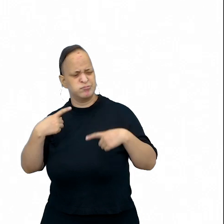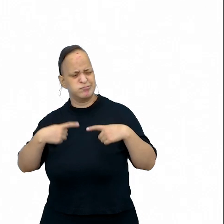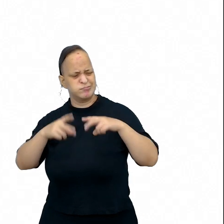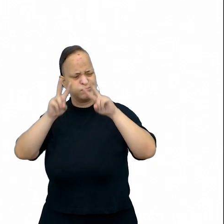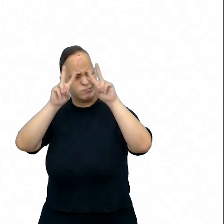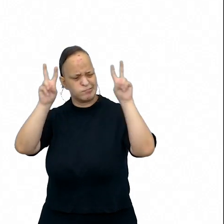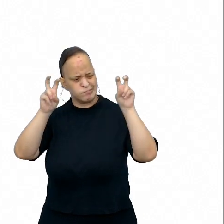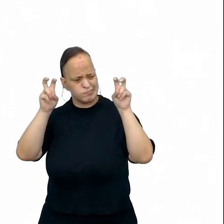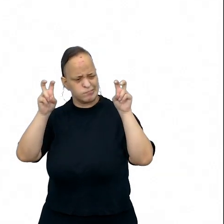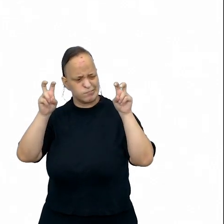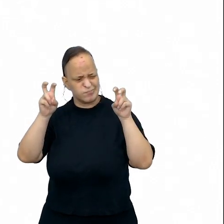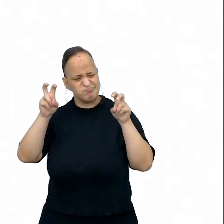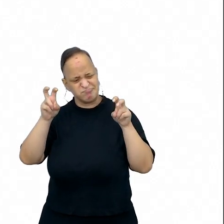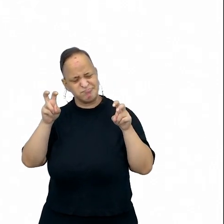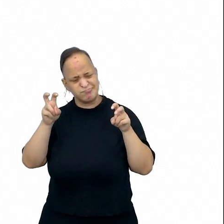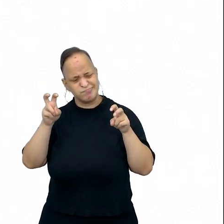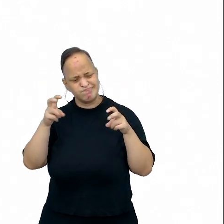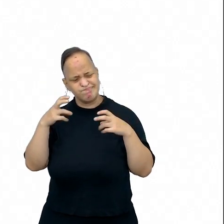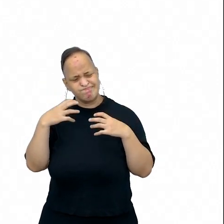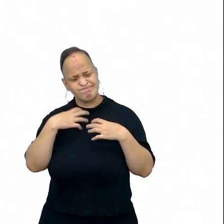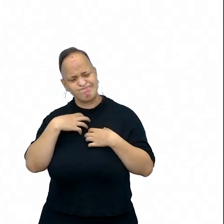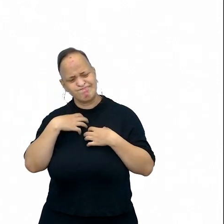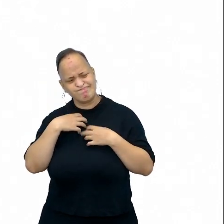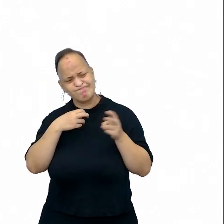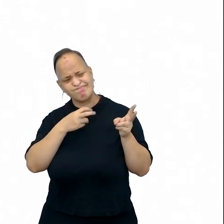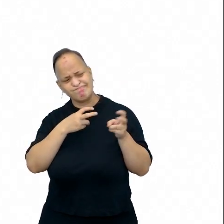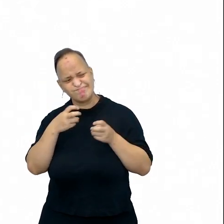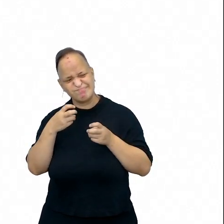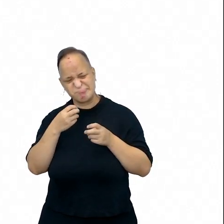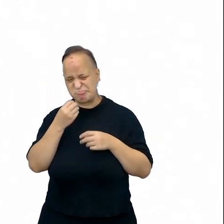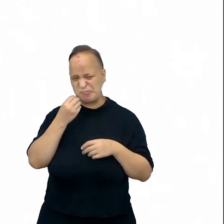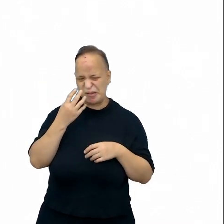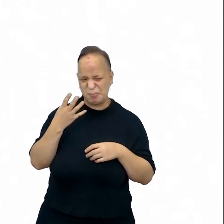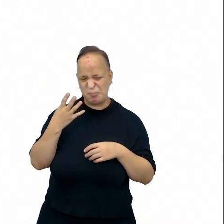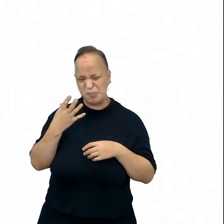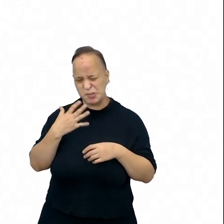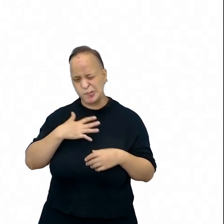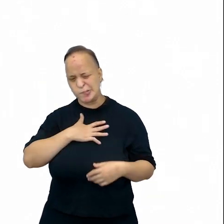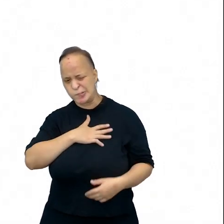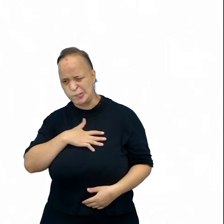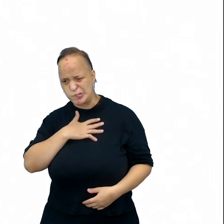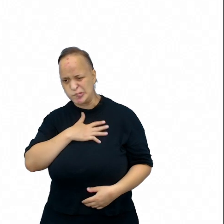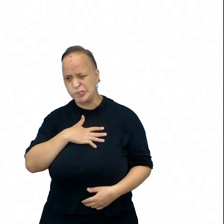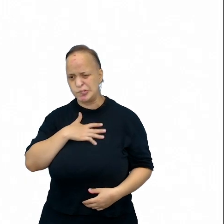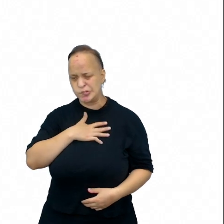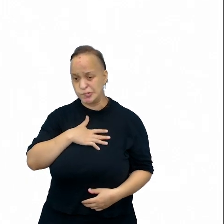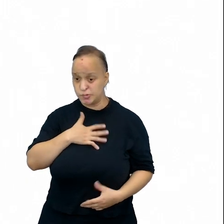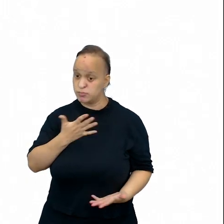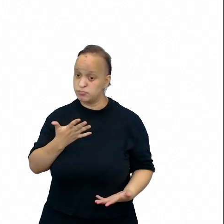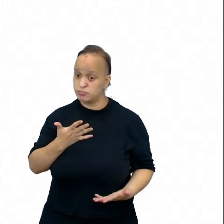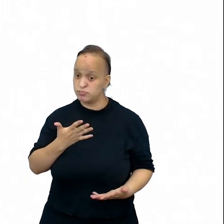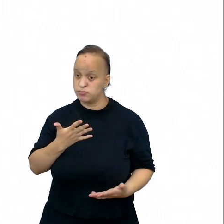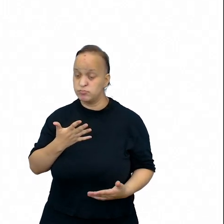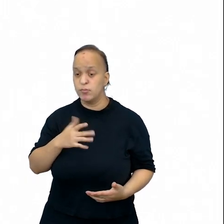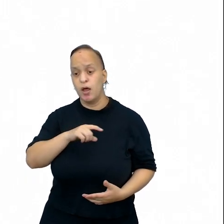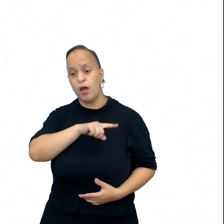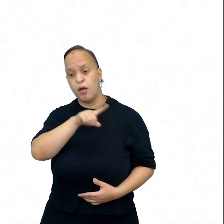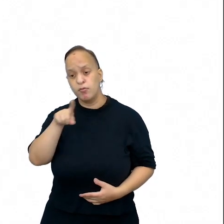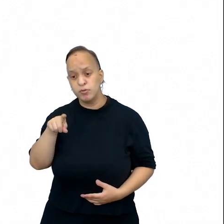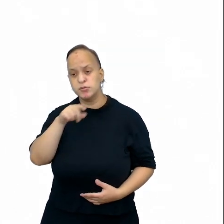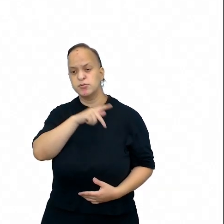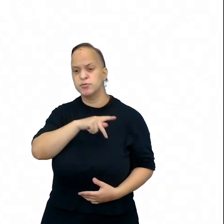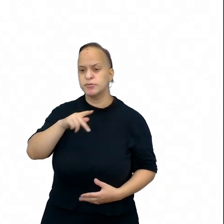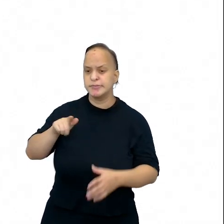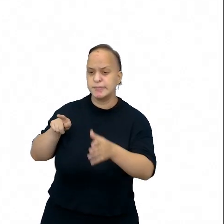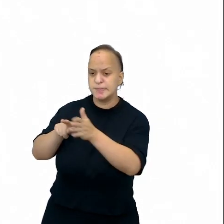relevante para ele, né? Então, são perguntas que vocês, professores, criam e acrescentam mais ainda, né, em